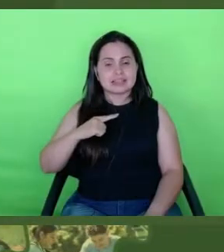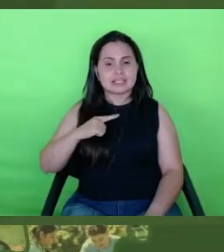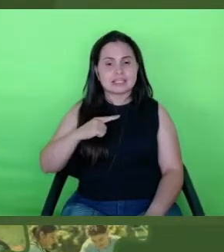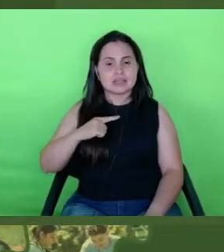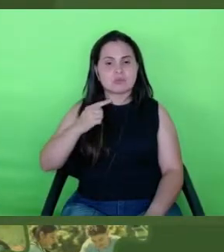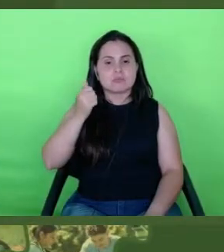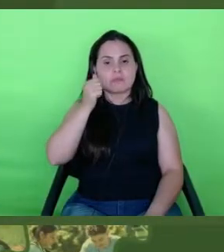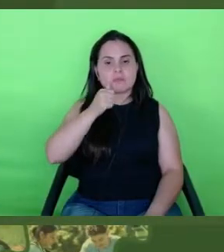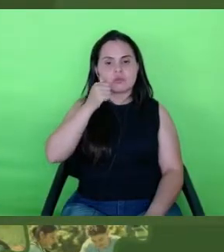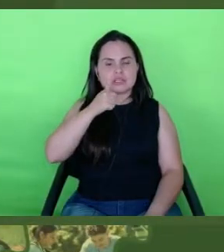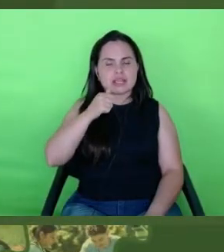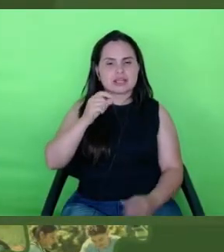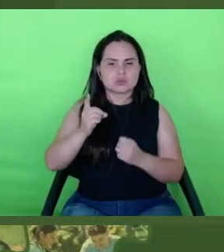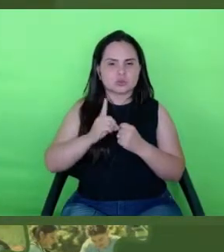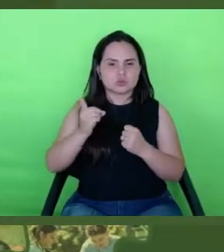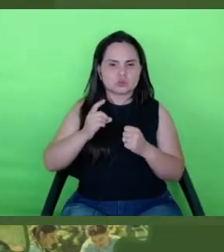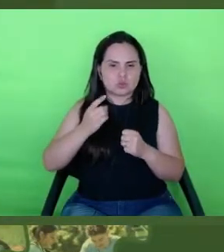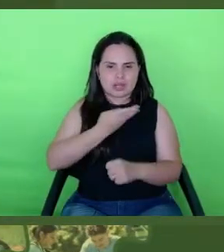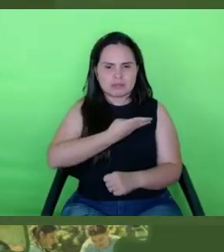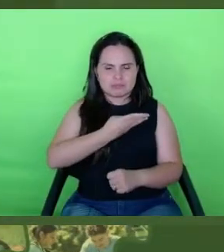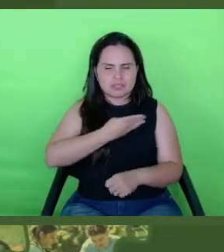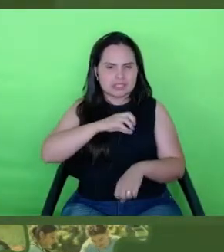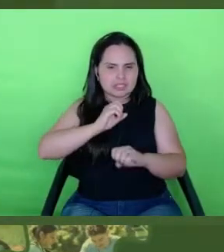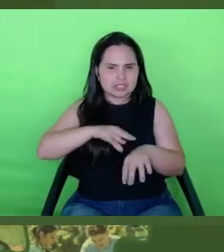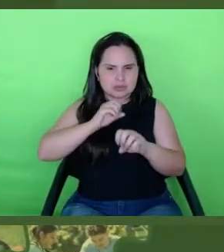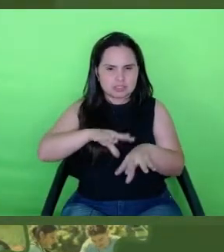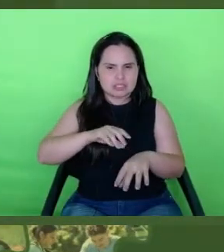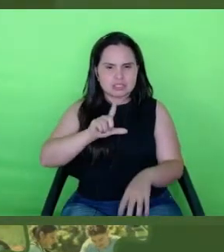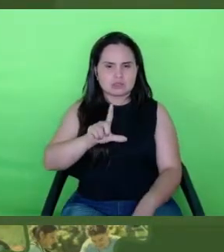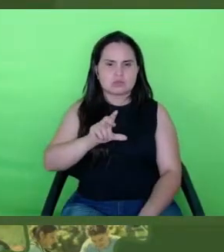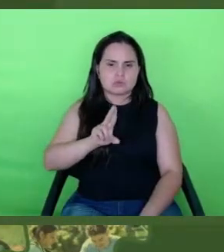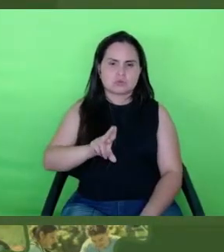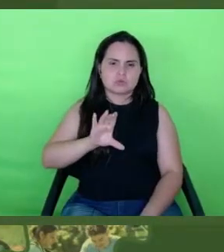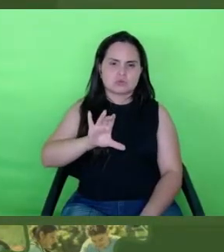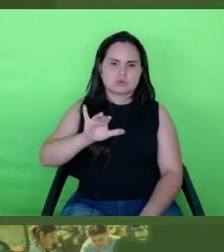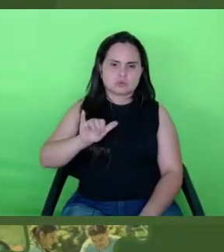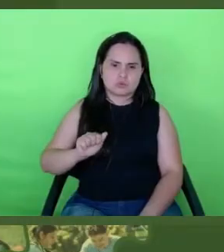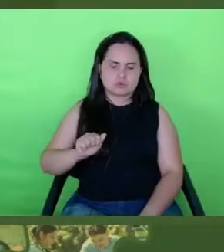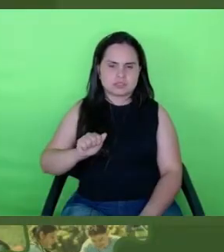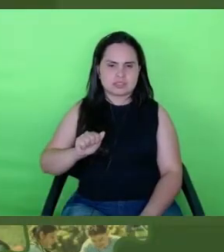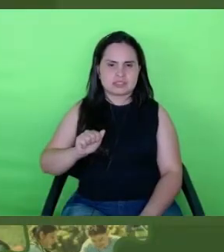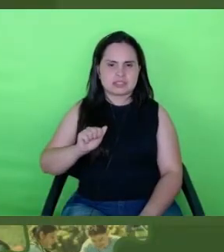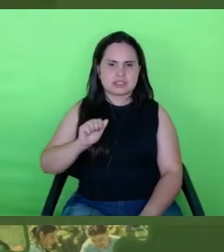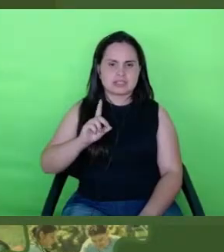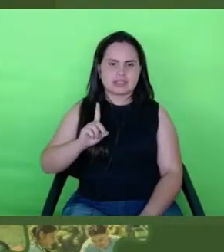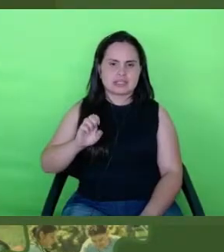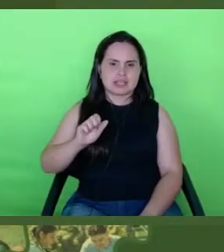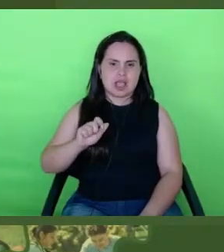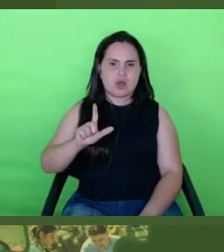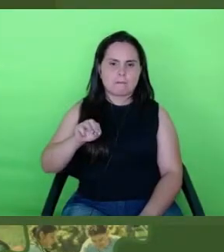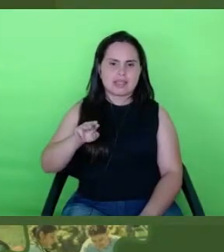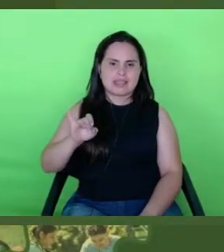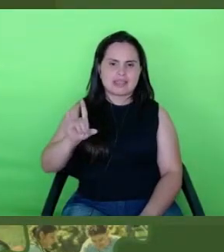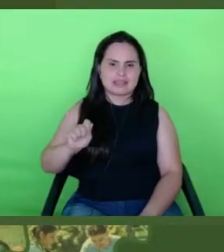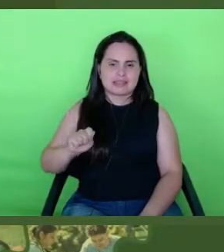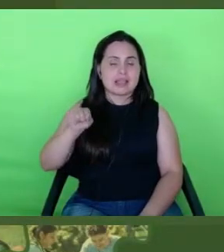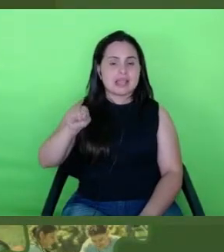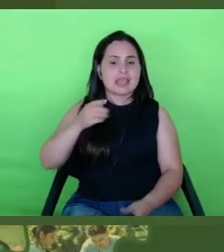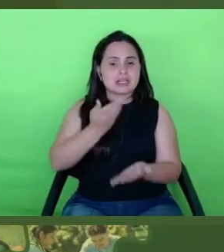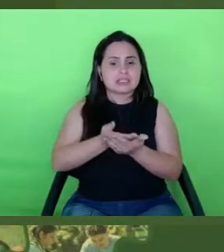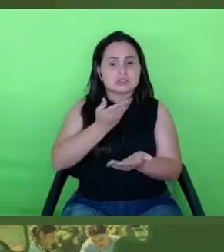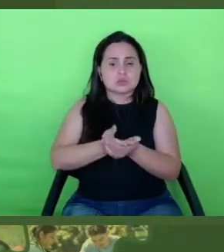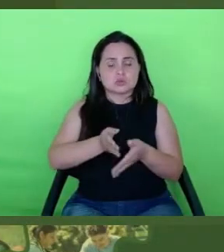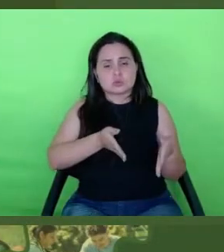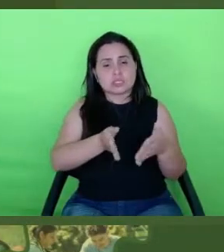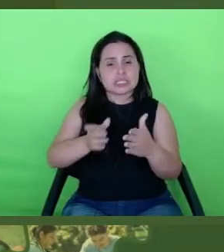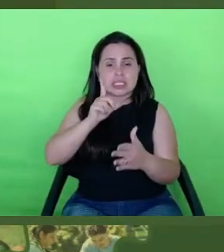que eu oriento, uma colega maravilhosa, Lúcia Carine de Almeida, né? Ela estuda a preservação dos rios. Sabe o